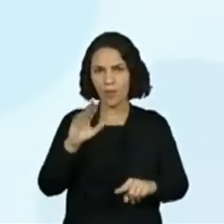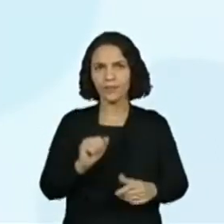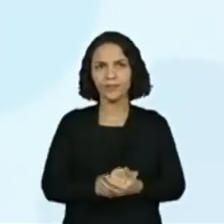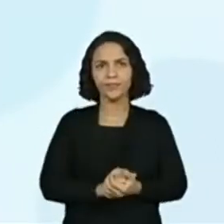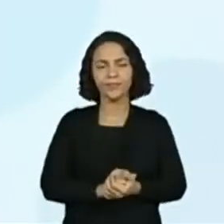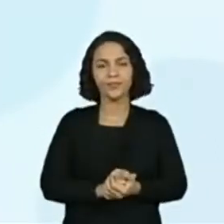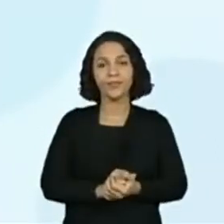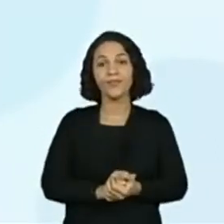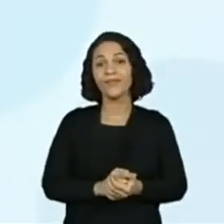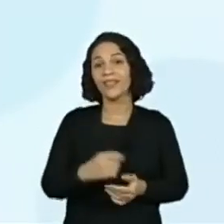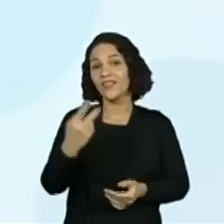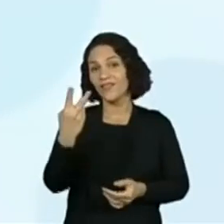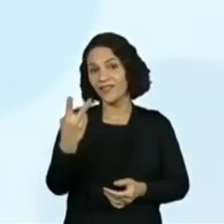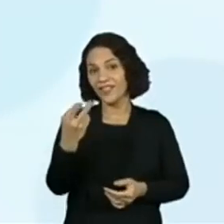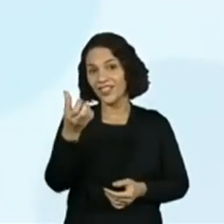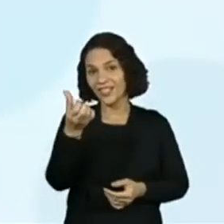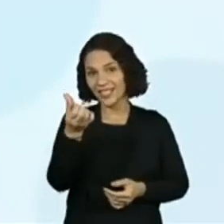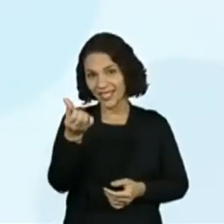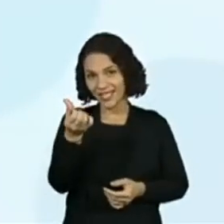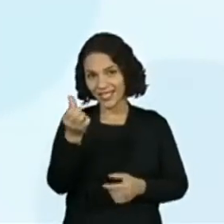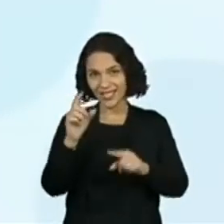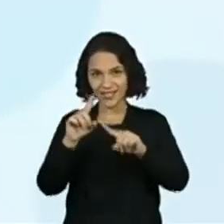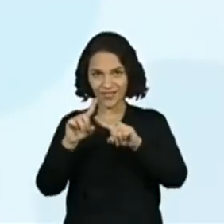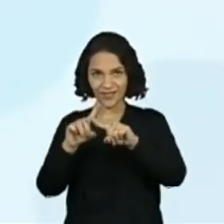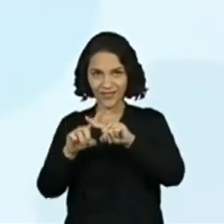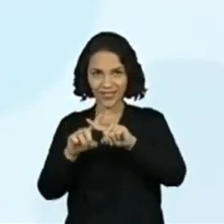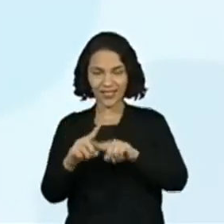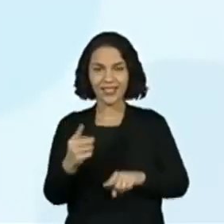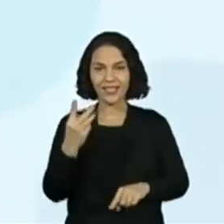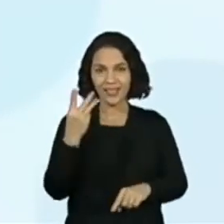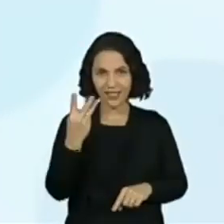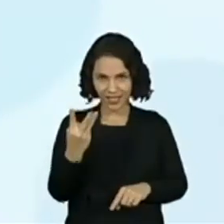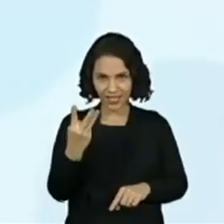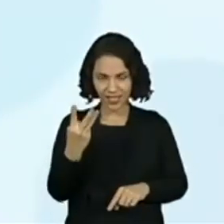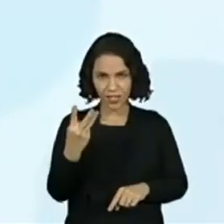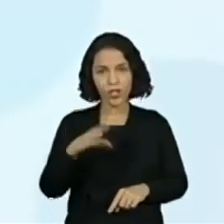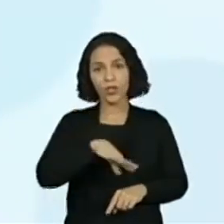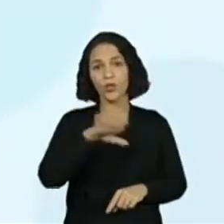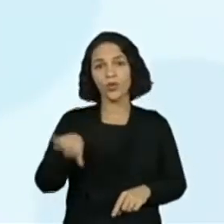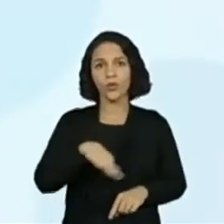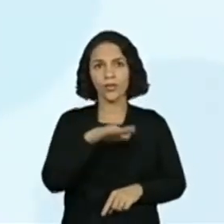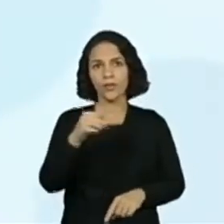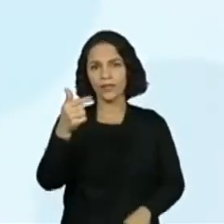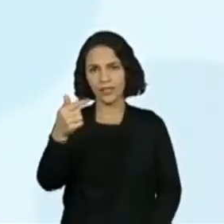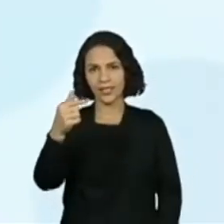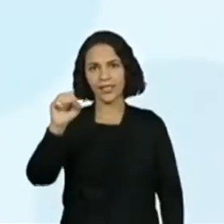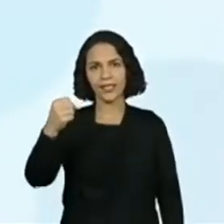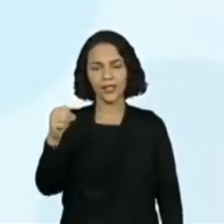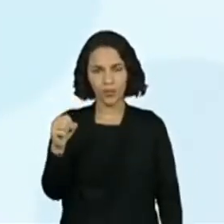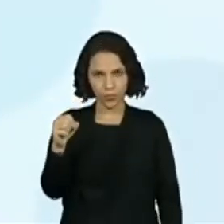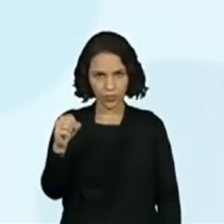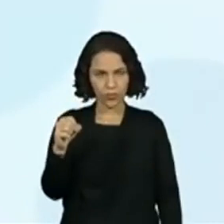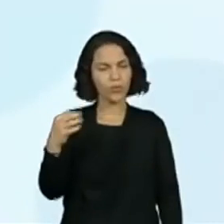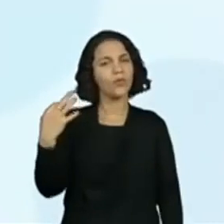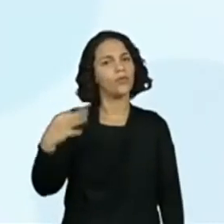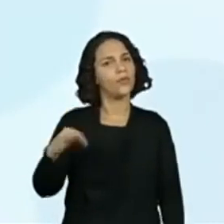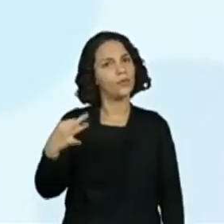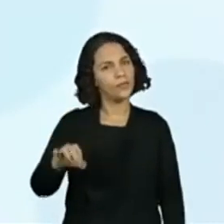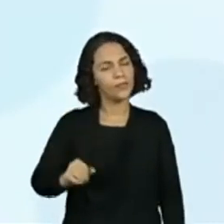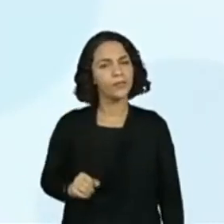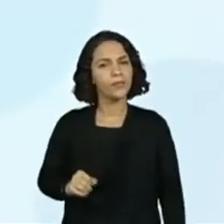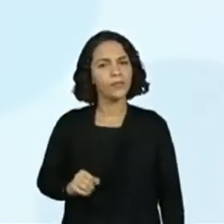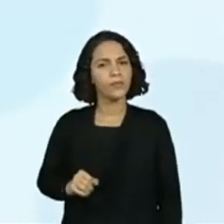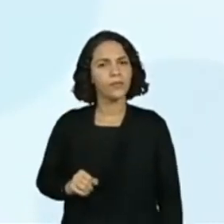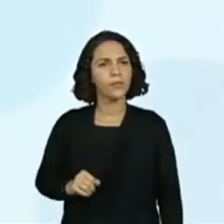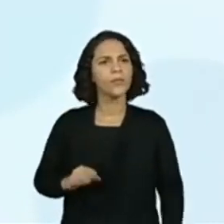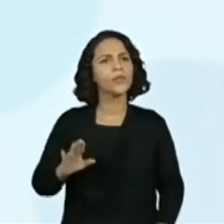3, que é a quantidade de bandejas, eu vou obter aí o meu resultado. não é? O total de lembrancinhas. Exato.